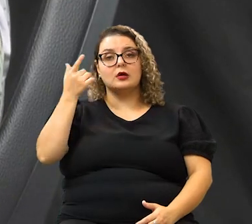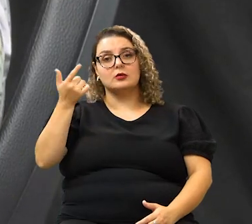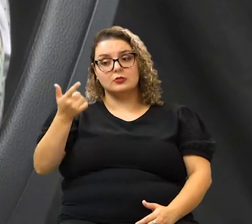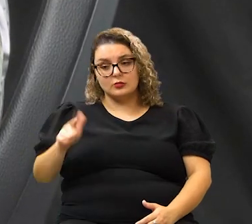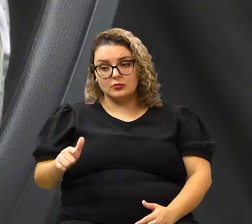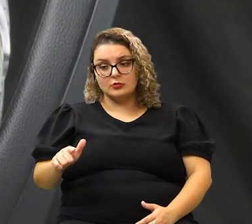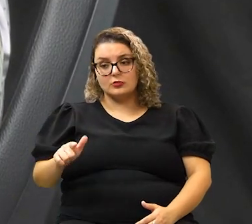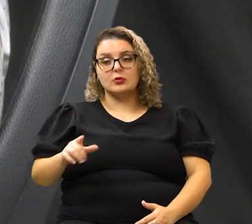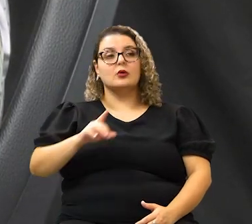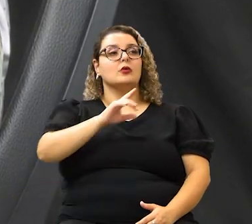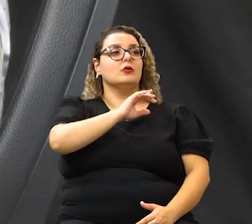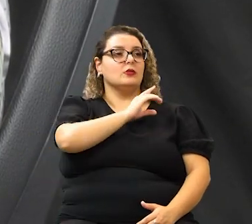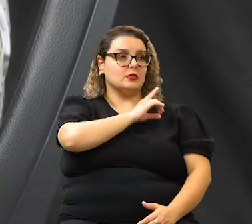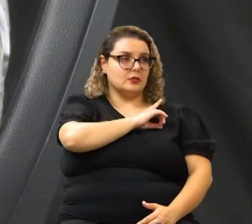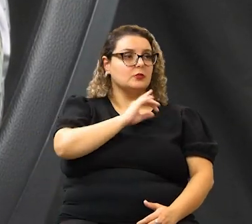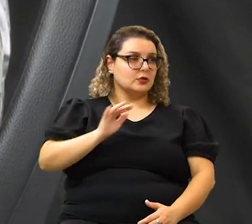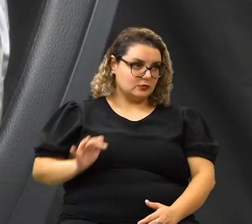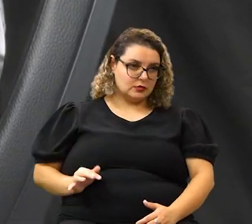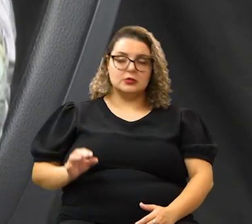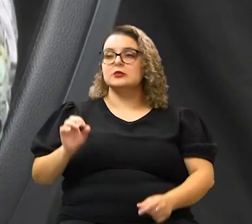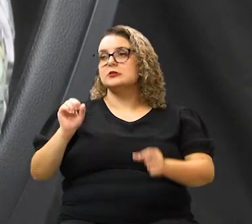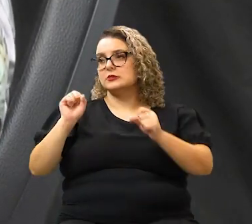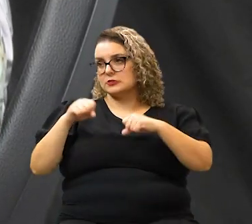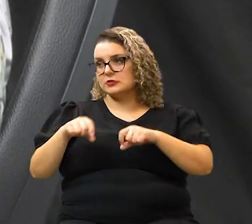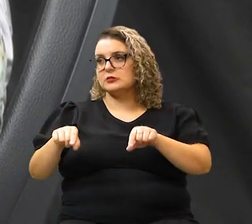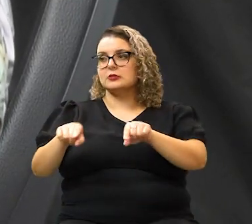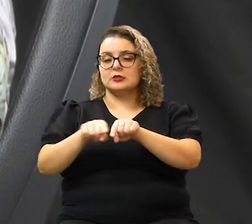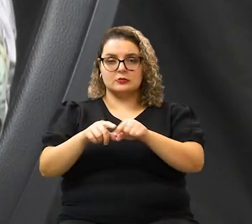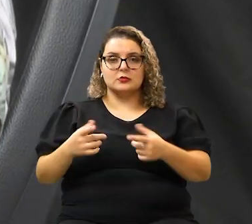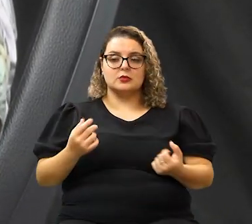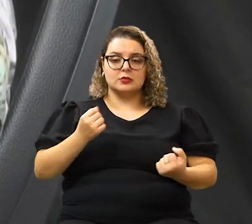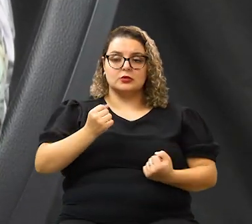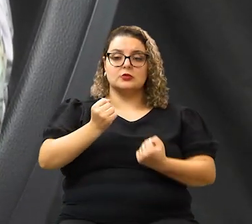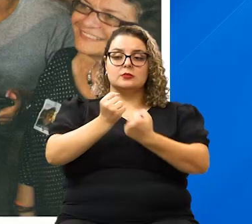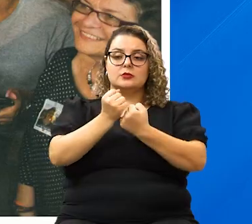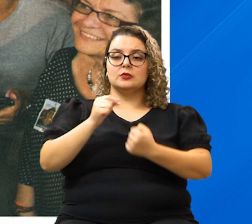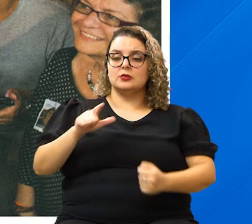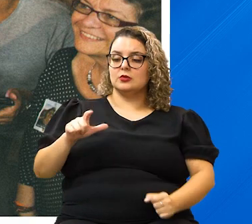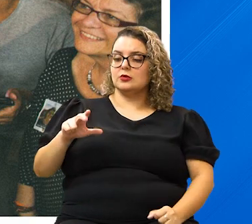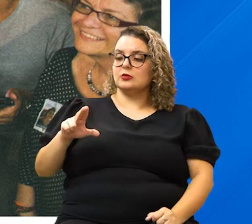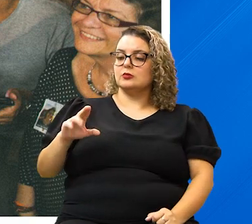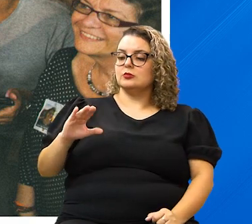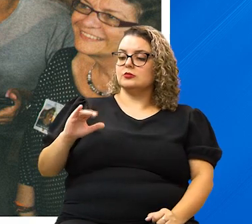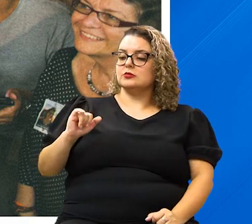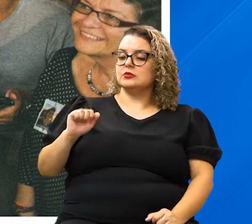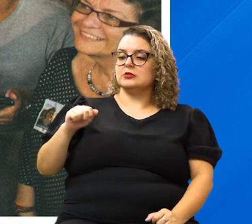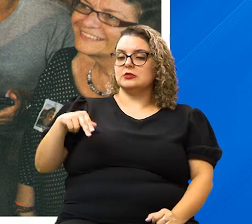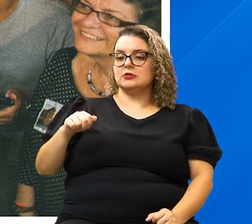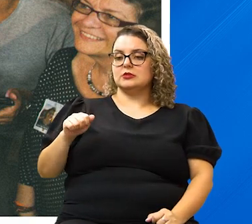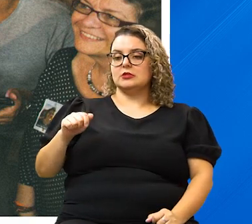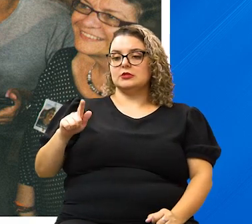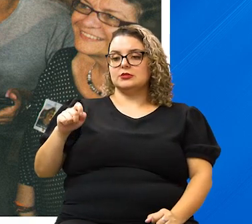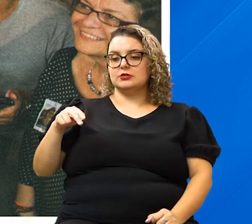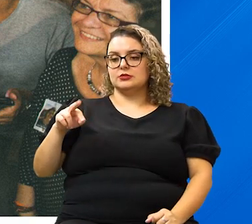também, no apoio a Luciana Genro. A Luciana Genro é a nossa candidata a presidenta.